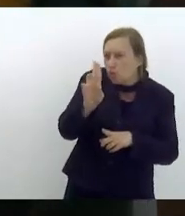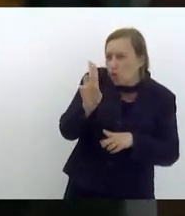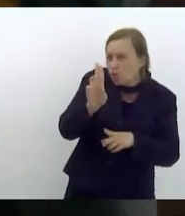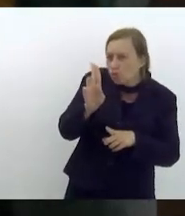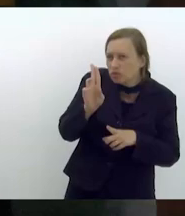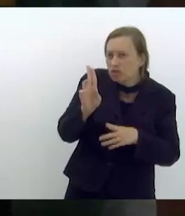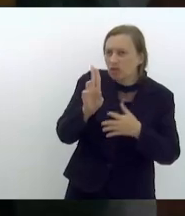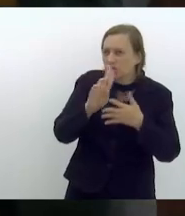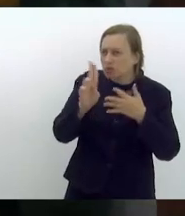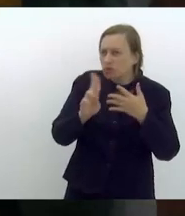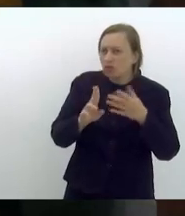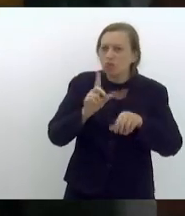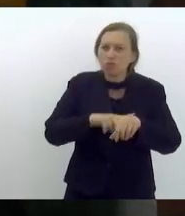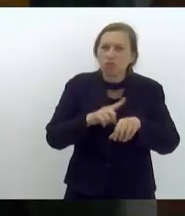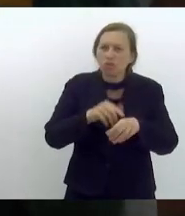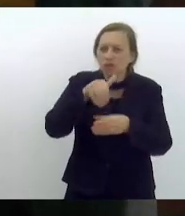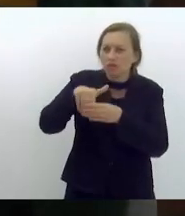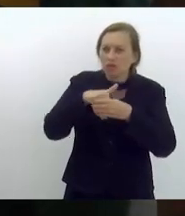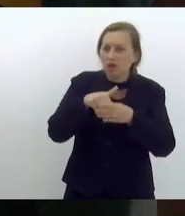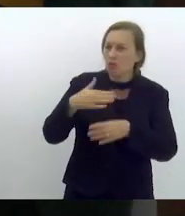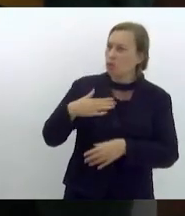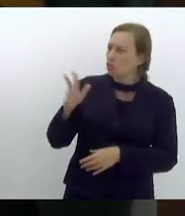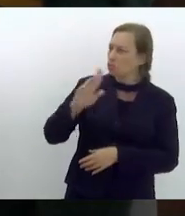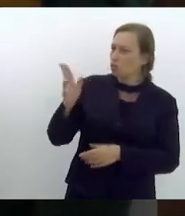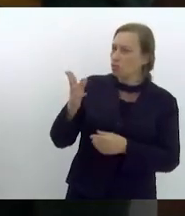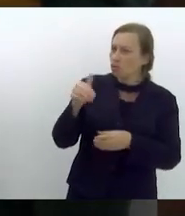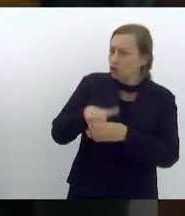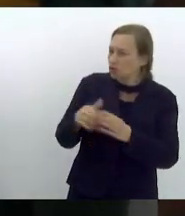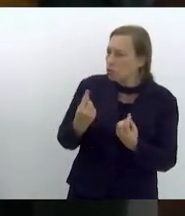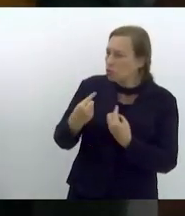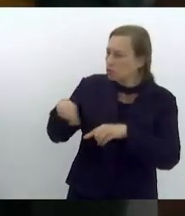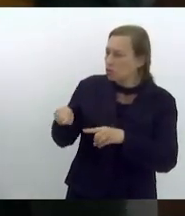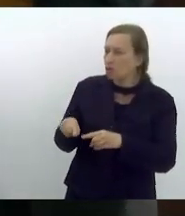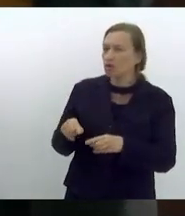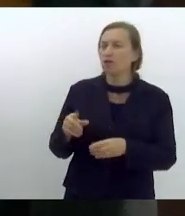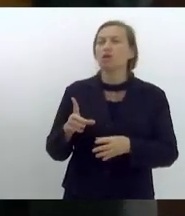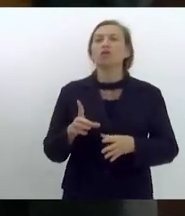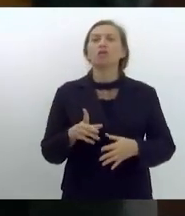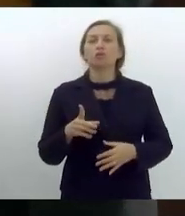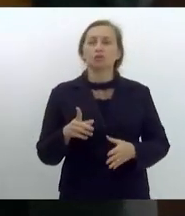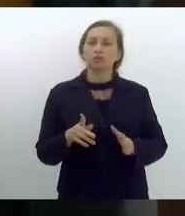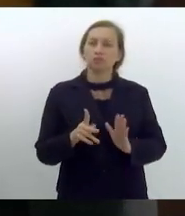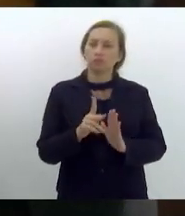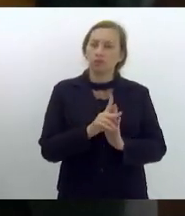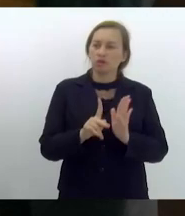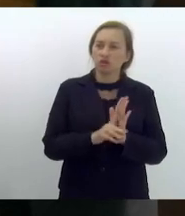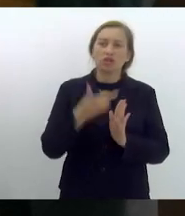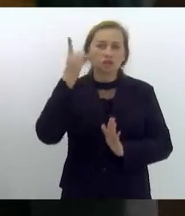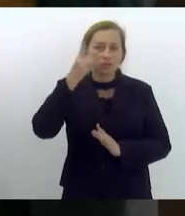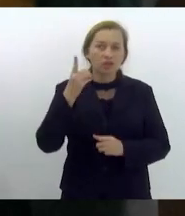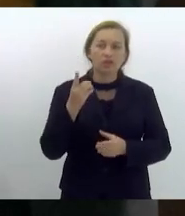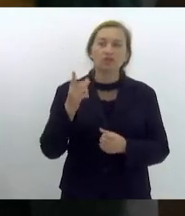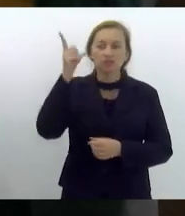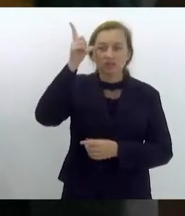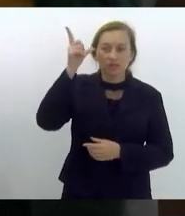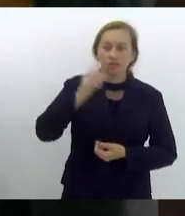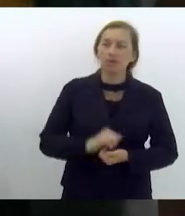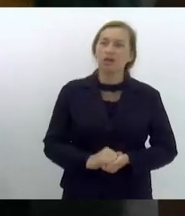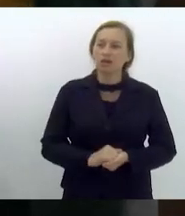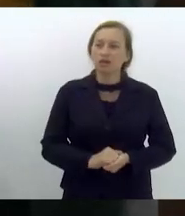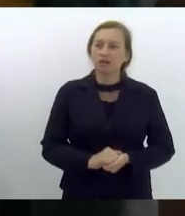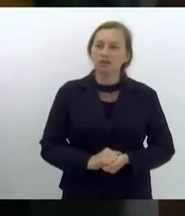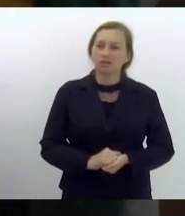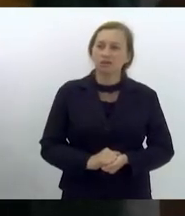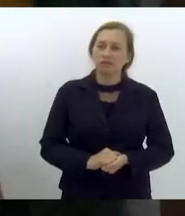do momento da votação e ali estava meu nome votando o contrário o projeto da deputada Lucinha mas eu quero